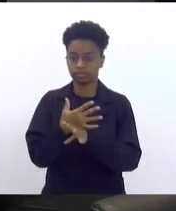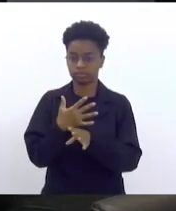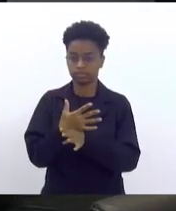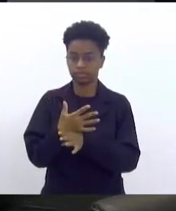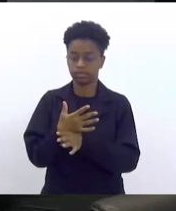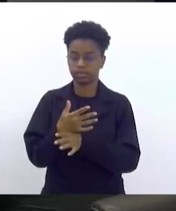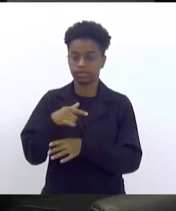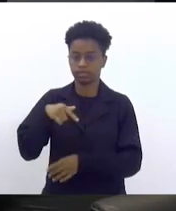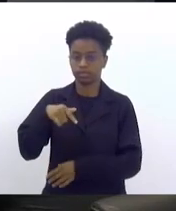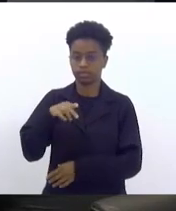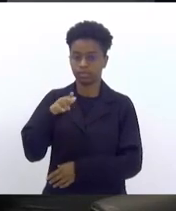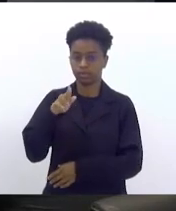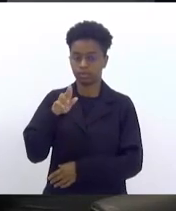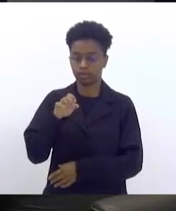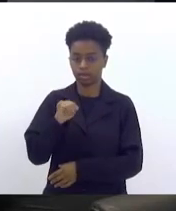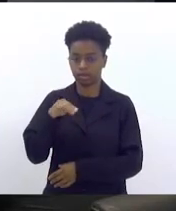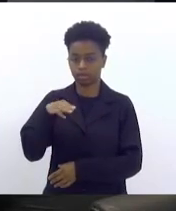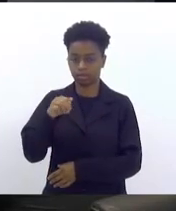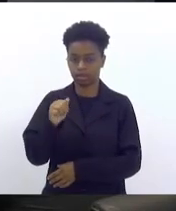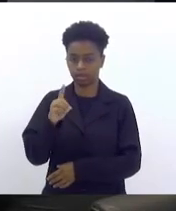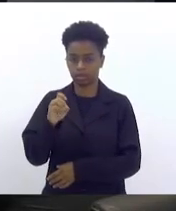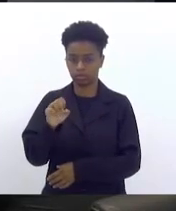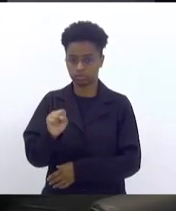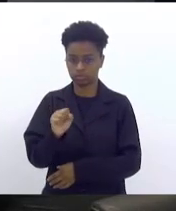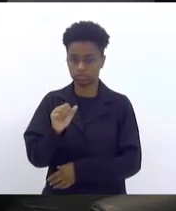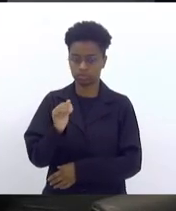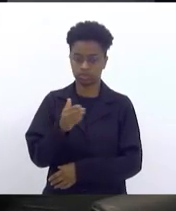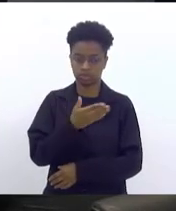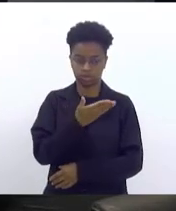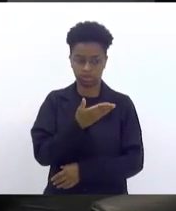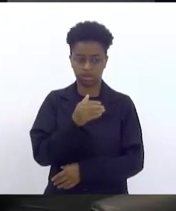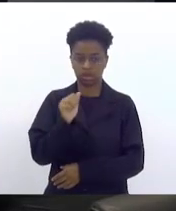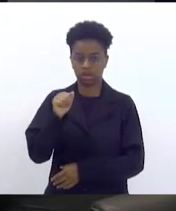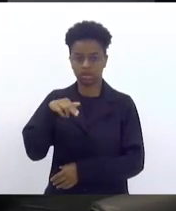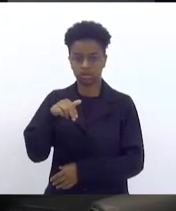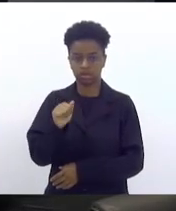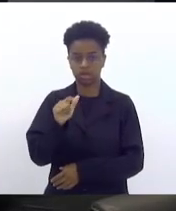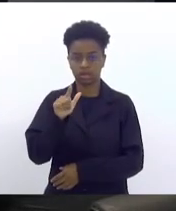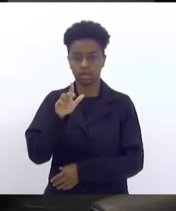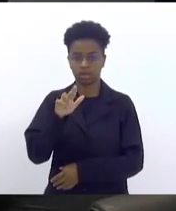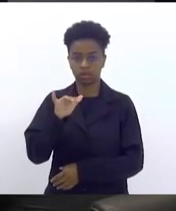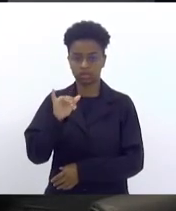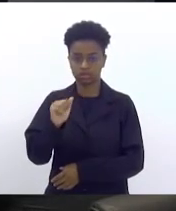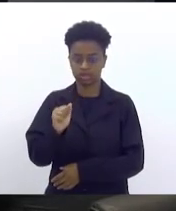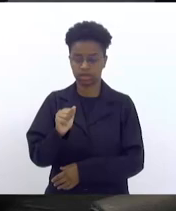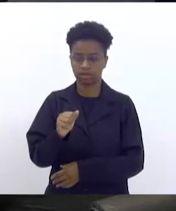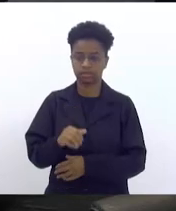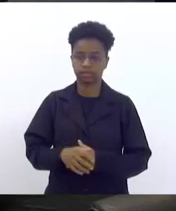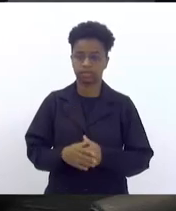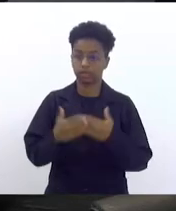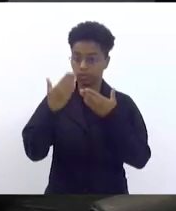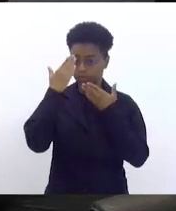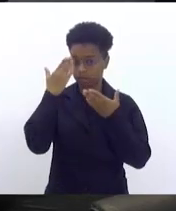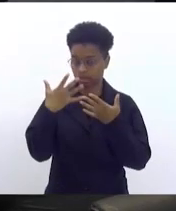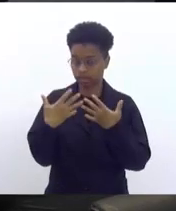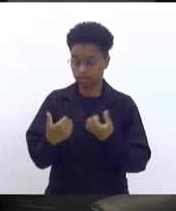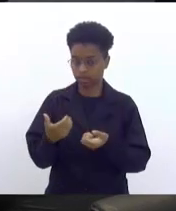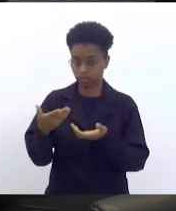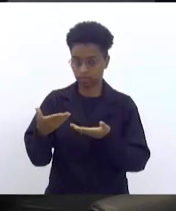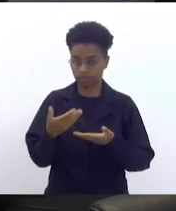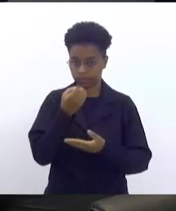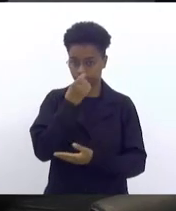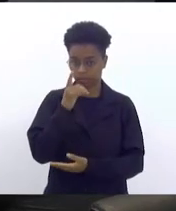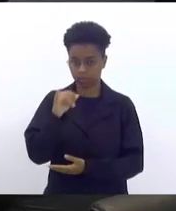Queimados vereadora Ana Lúcia conhecida como a Ana luz é muito obrigado por aceitar o nosso convite e bom